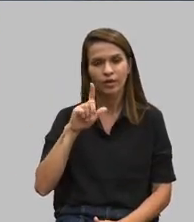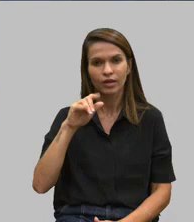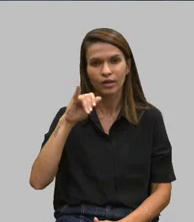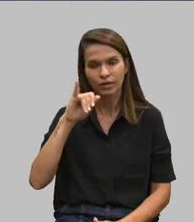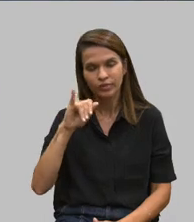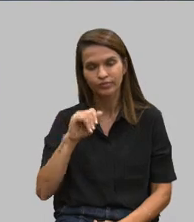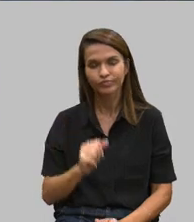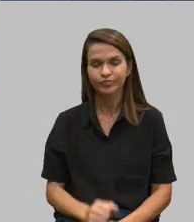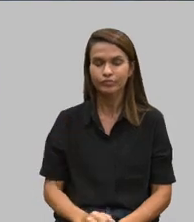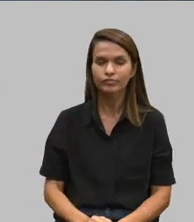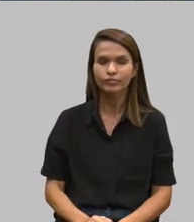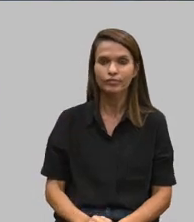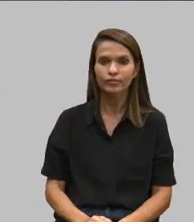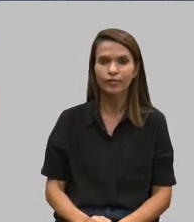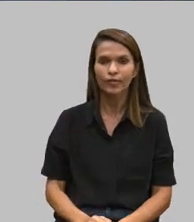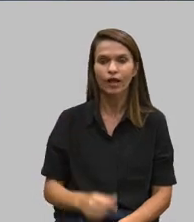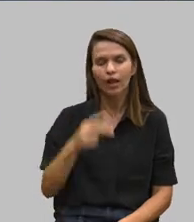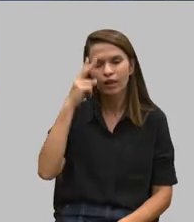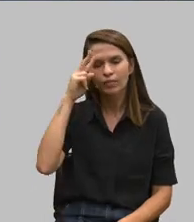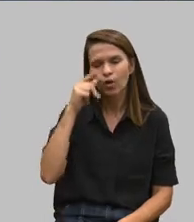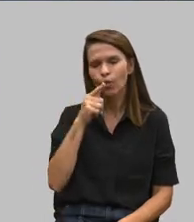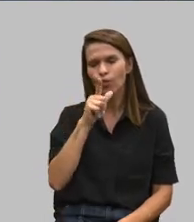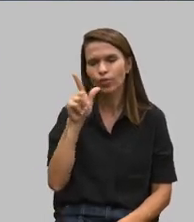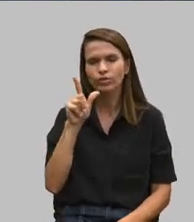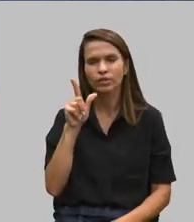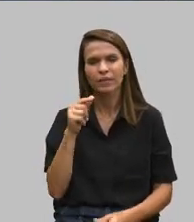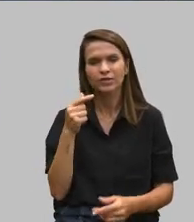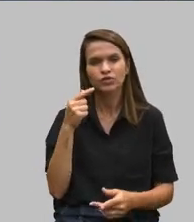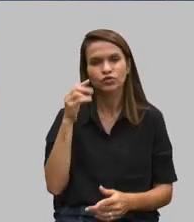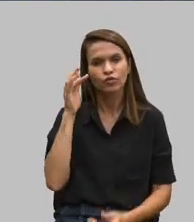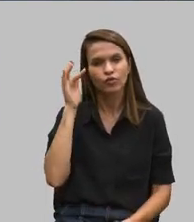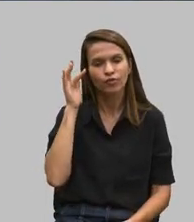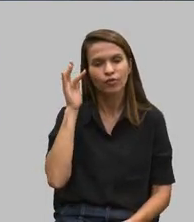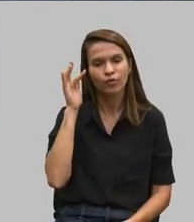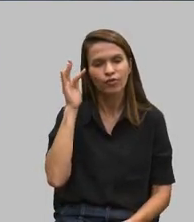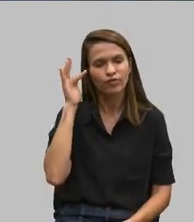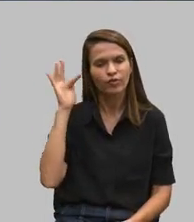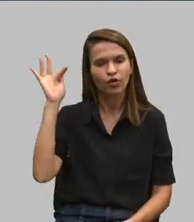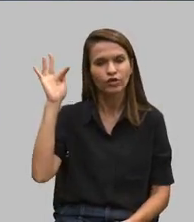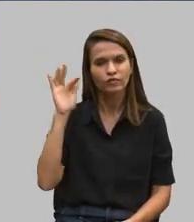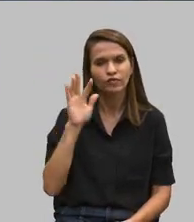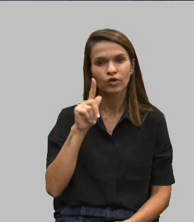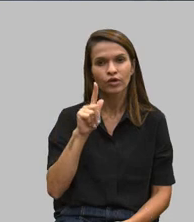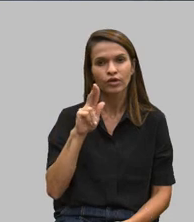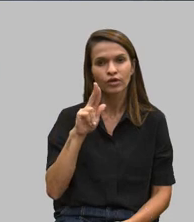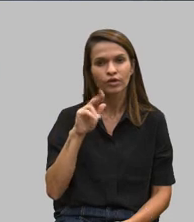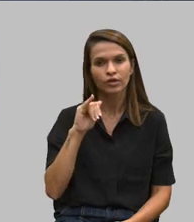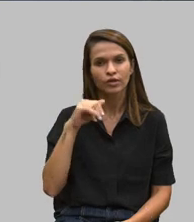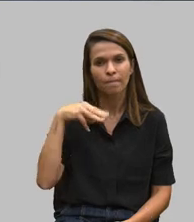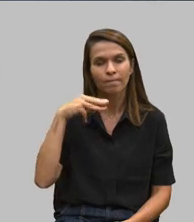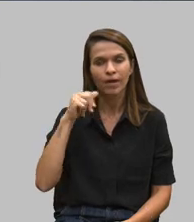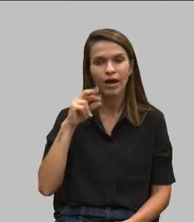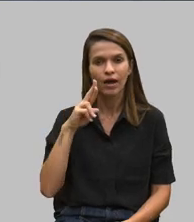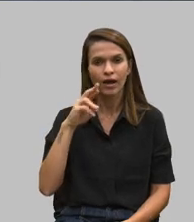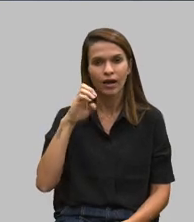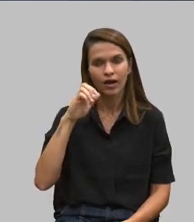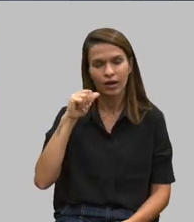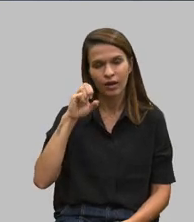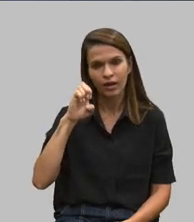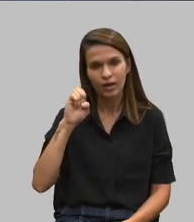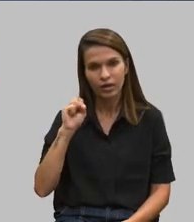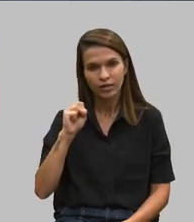colocou aí sobre o Guimarães Rosa e a Camila também lembrando que quando o rio Baldo tatarana né aquele